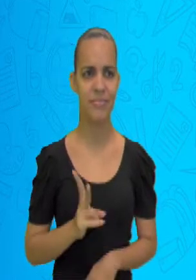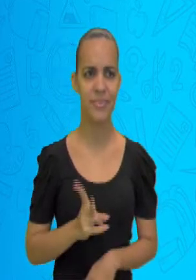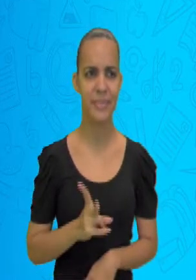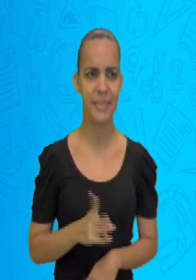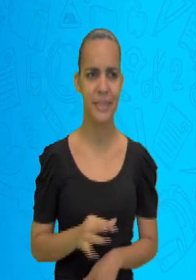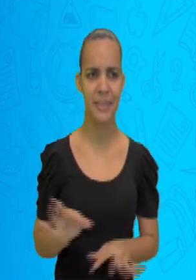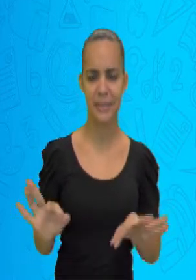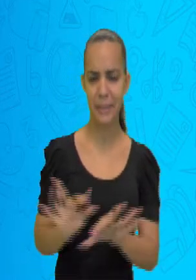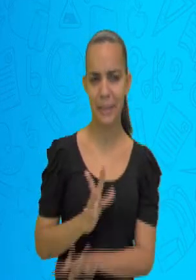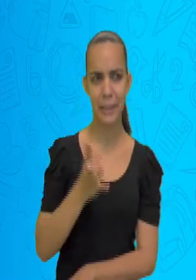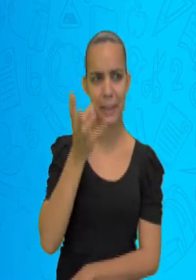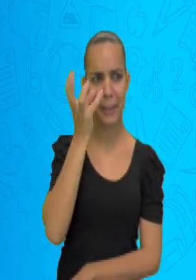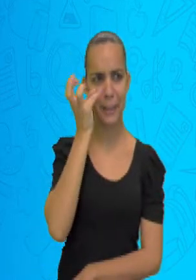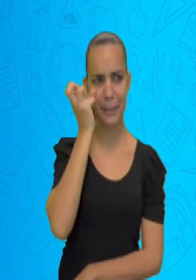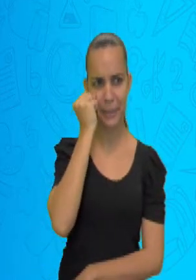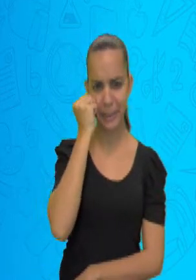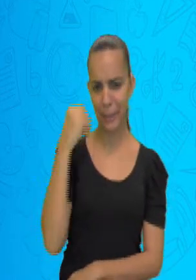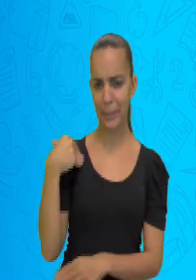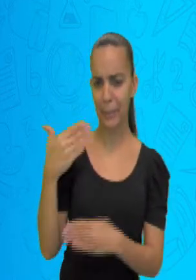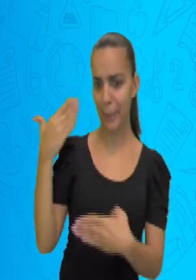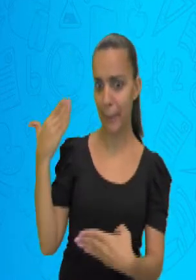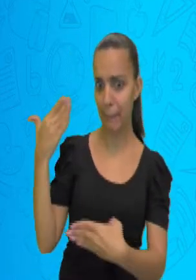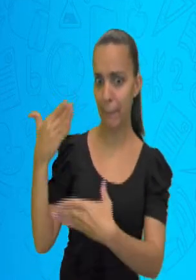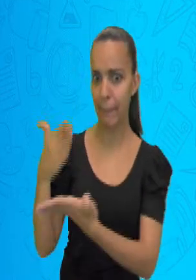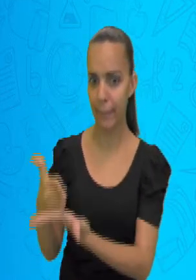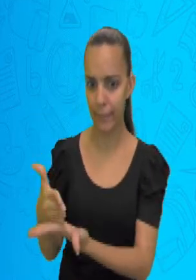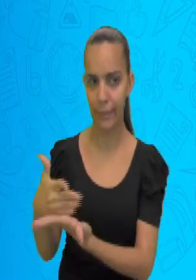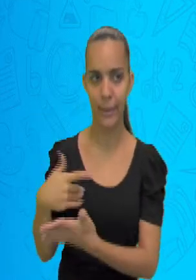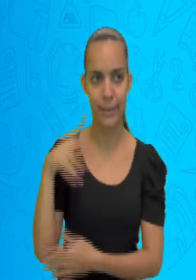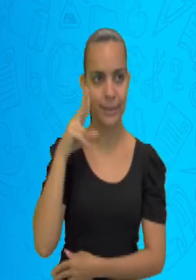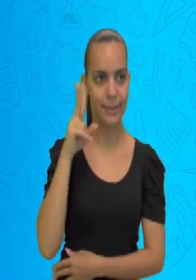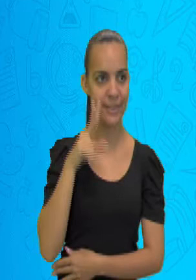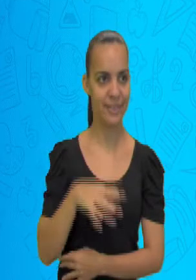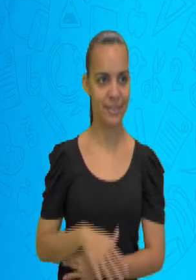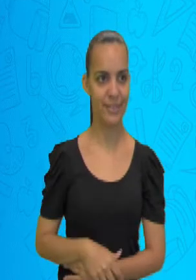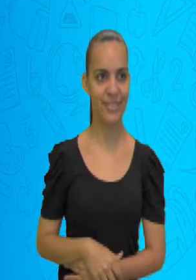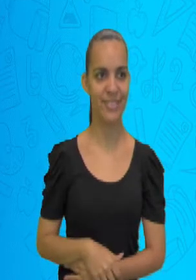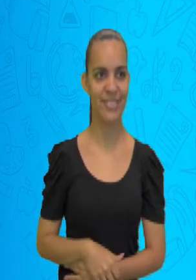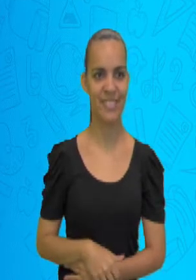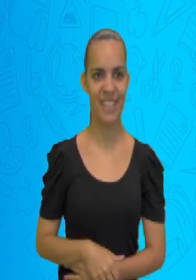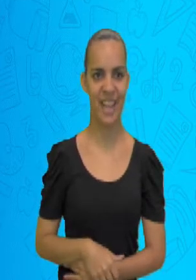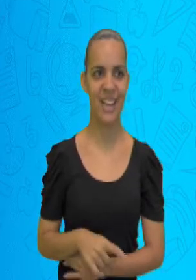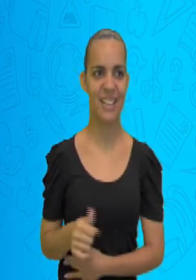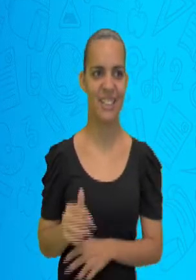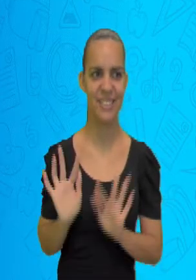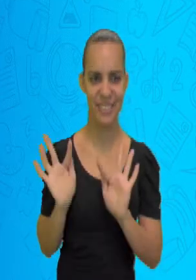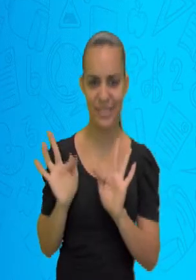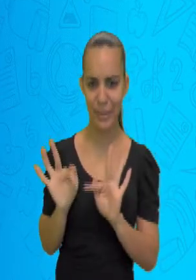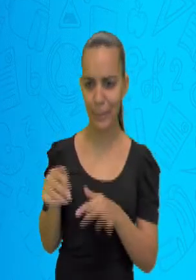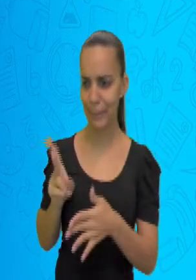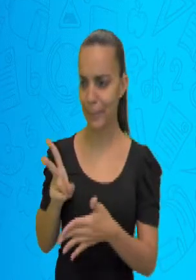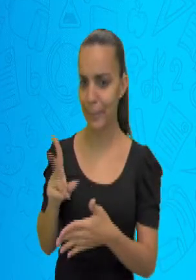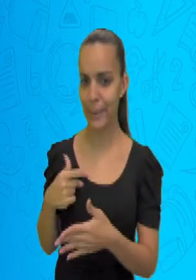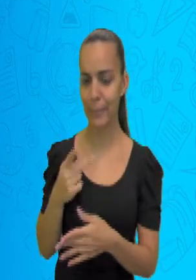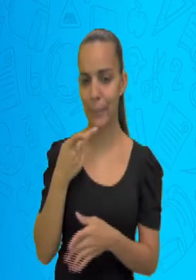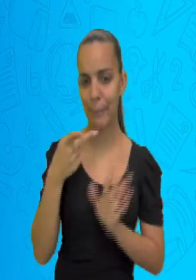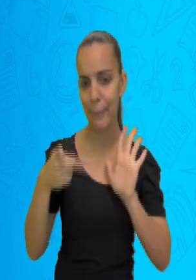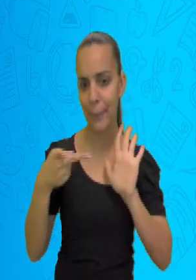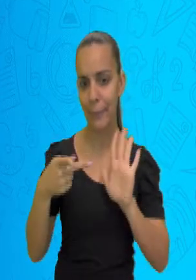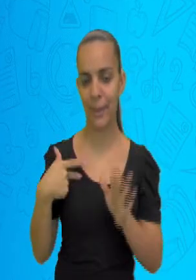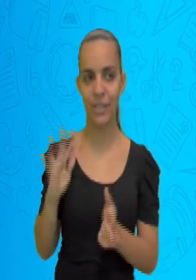acabo dormindo na metade. Fico sem saber dos fins. É uma linguagem entre pai e